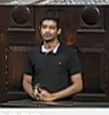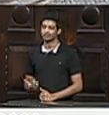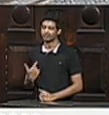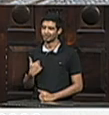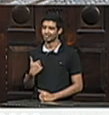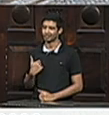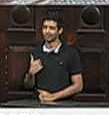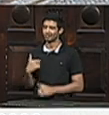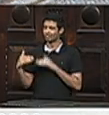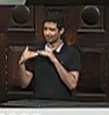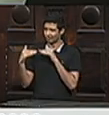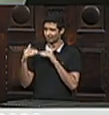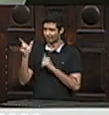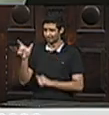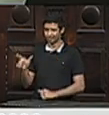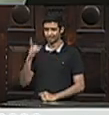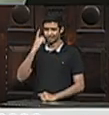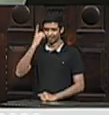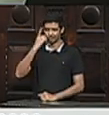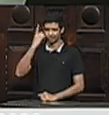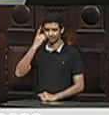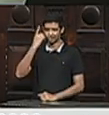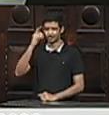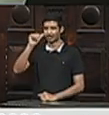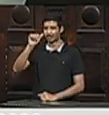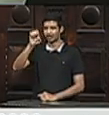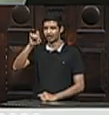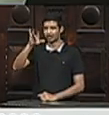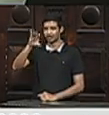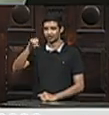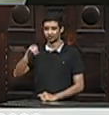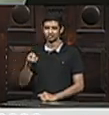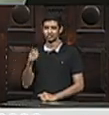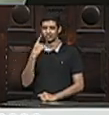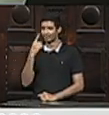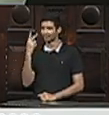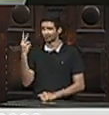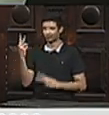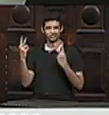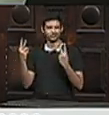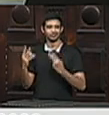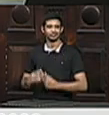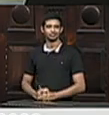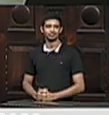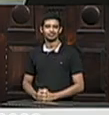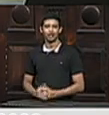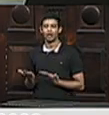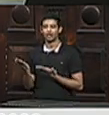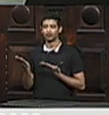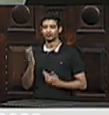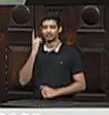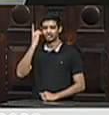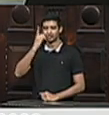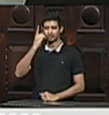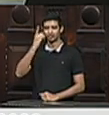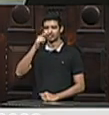deputado Luiz Paulo e dou um argumento, que é o seguinte, deputado Luiz Paulo, comentava